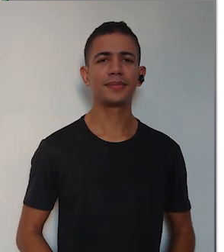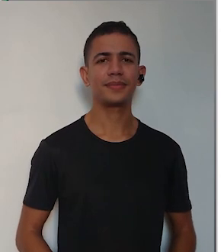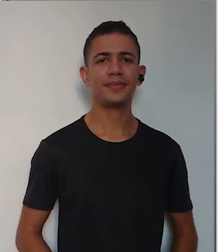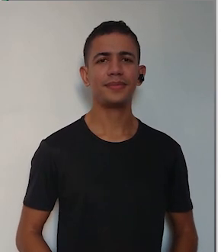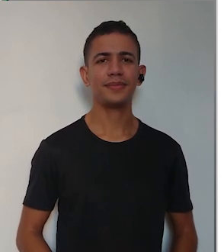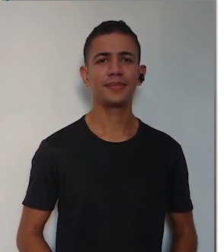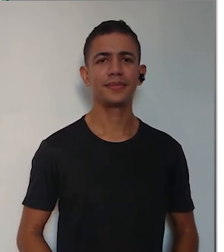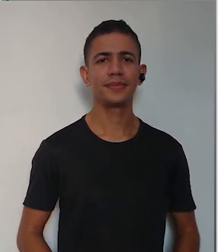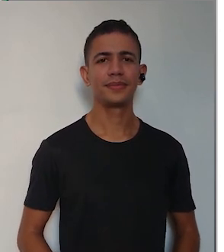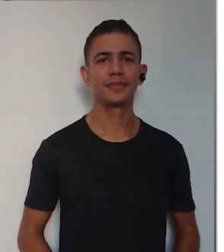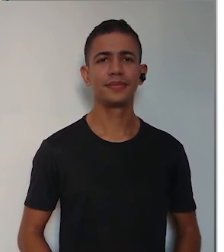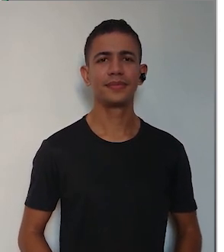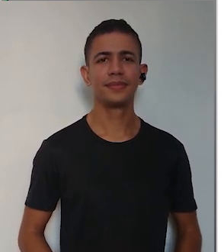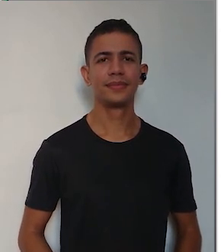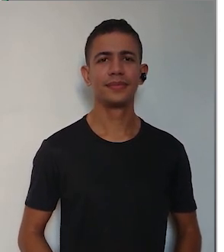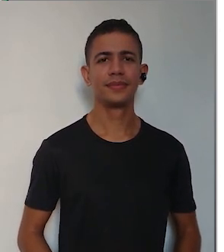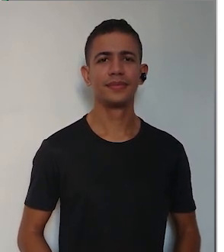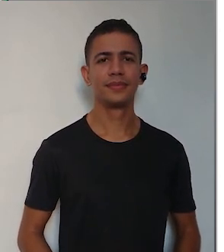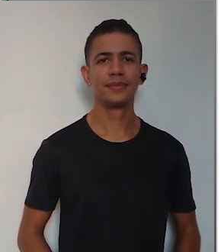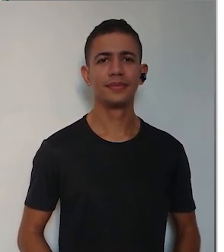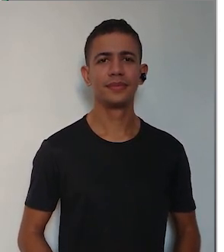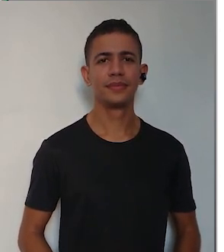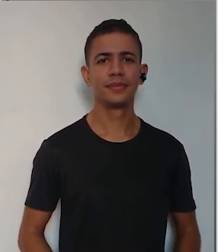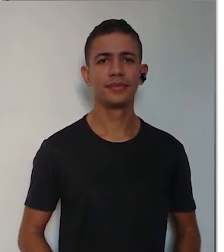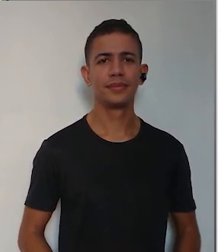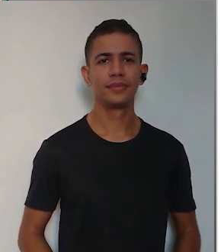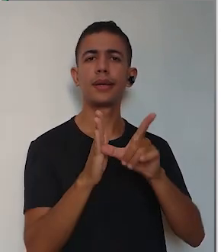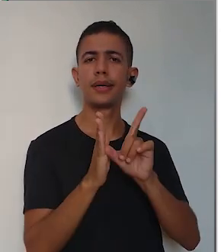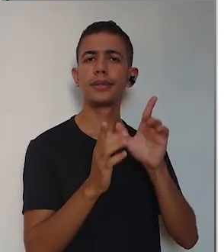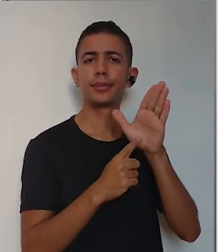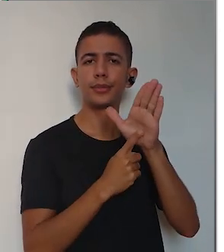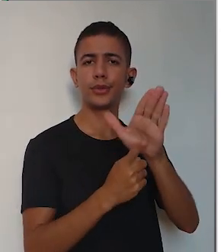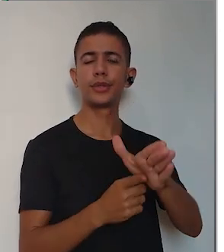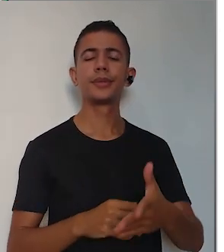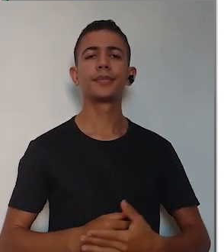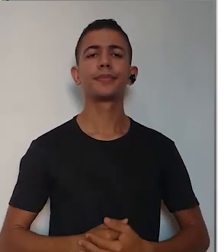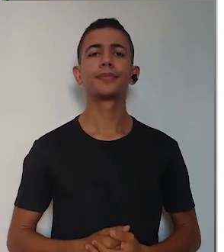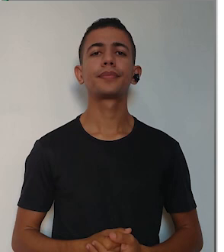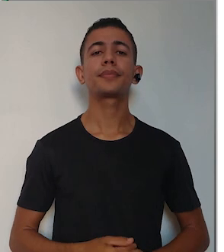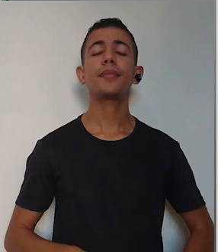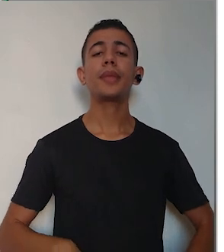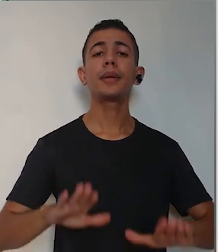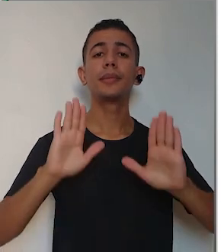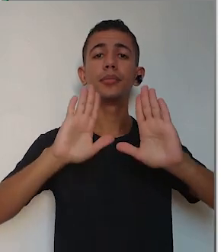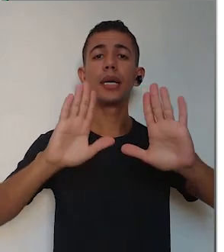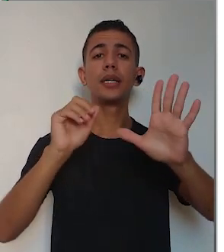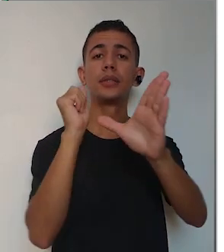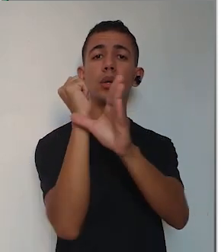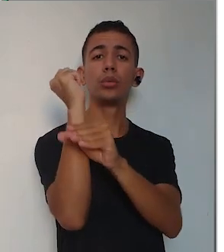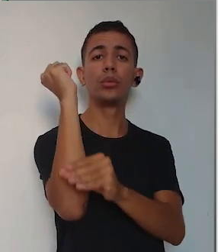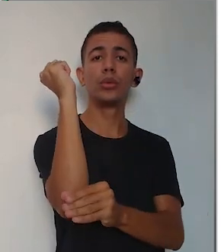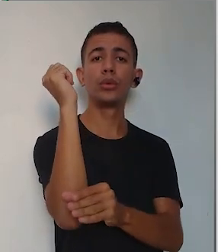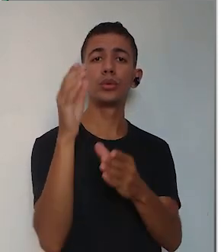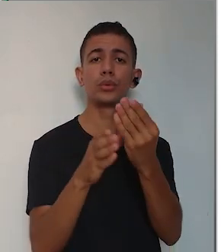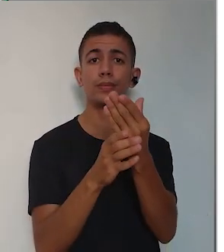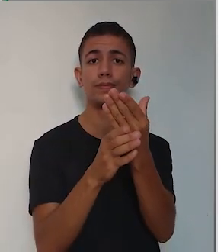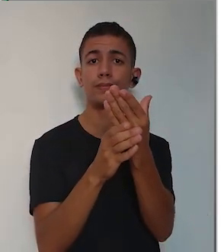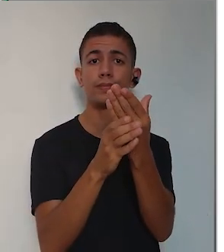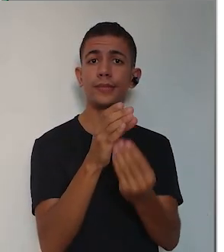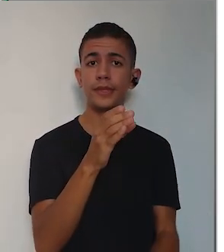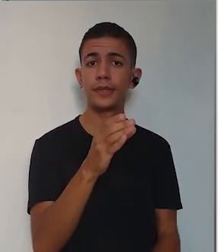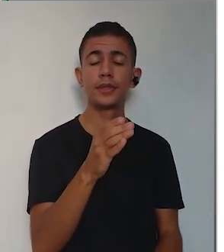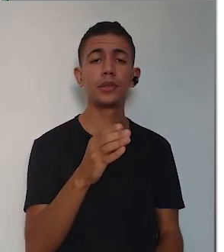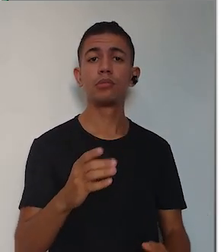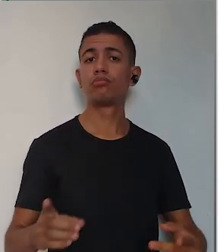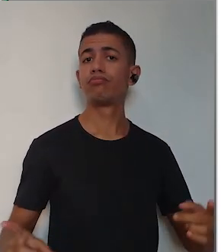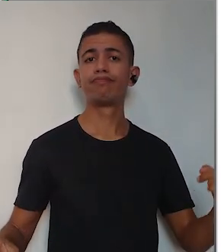os músculos estriados anteriores. Porém, no músculo liso,